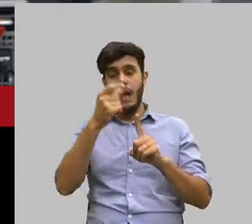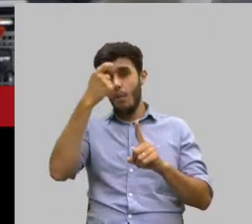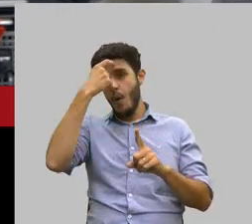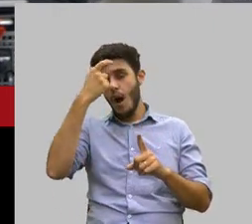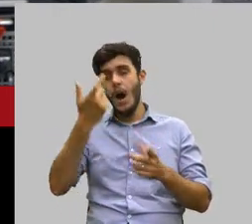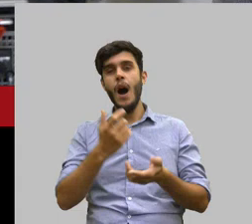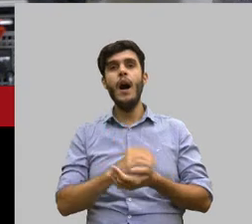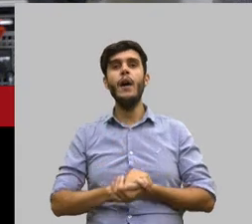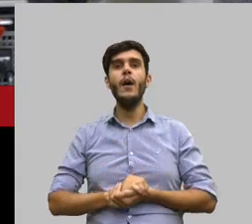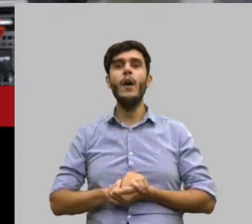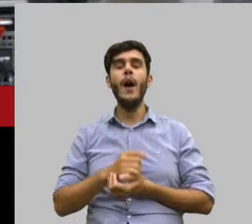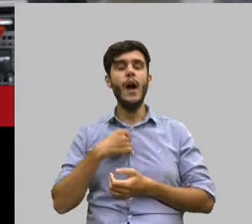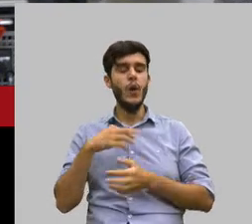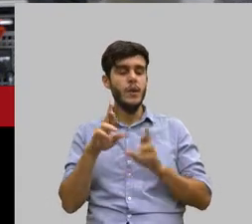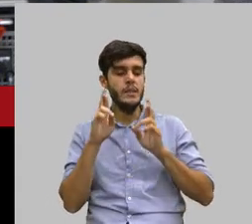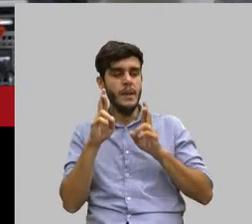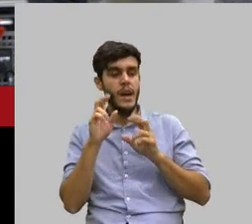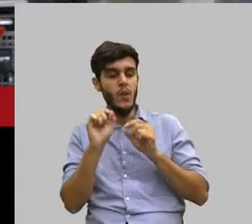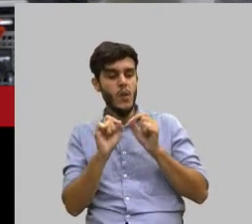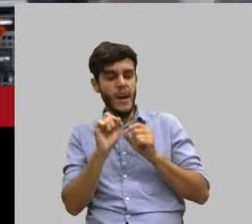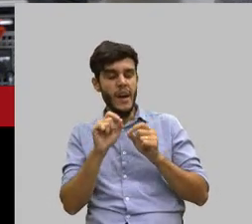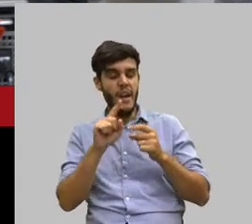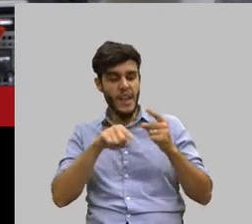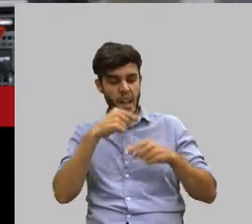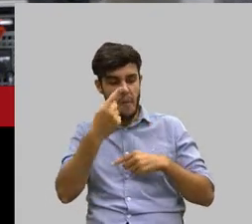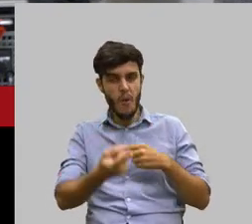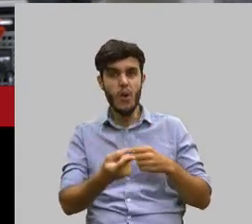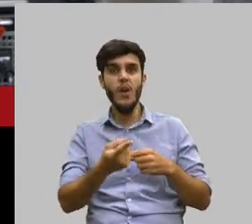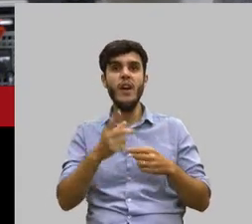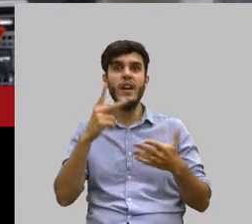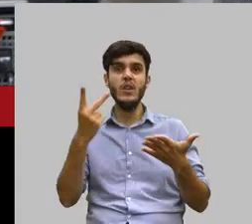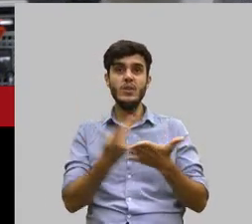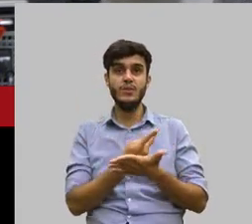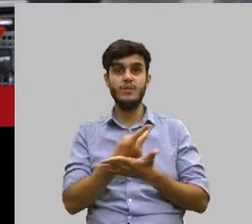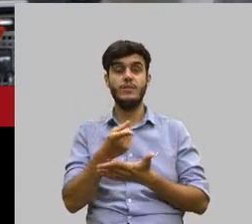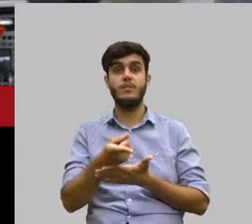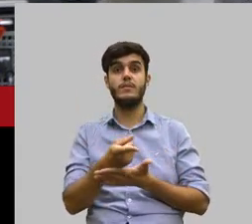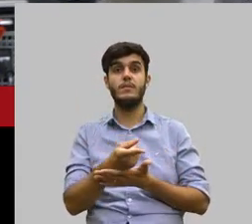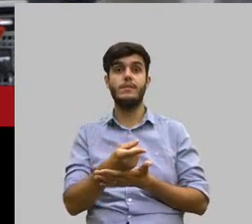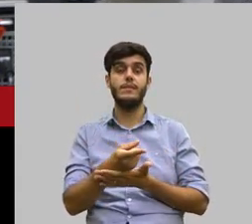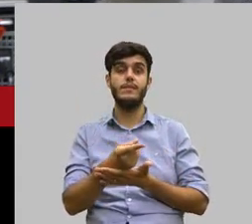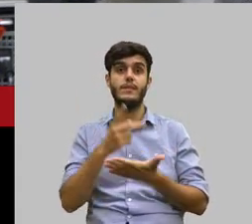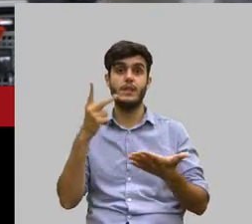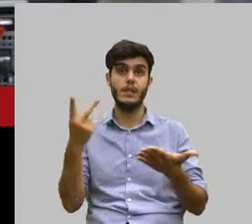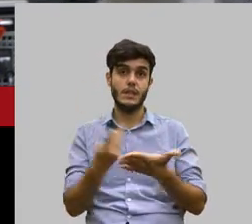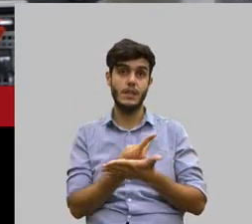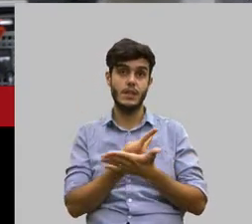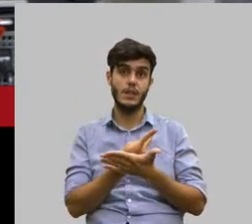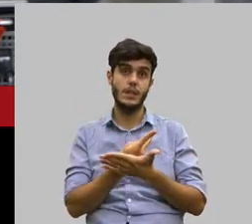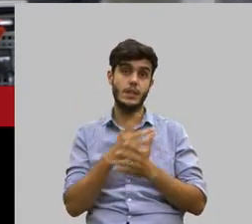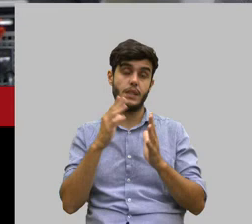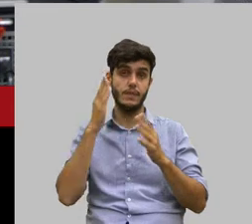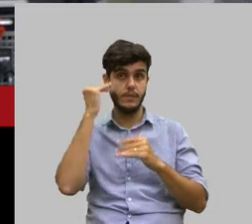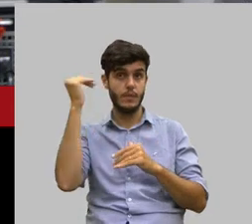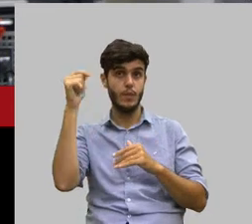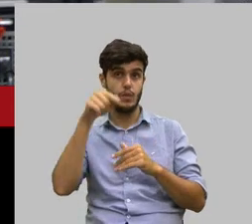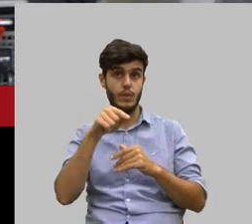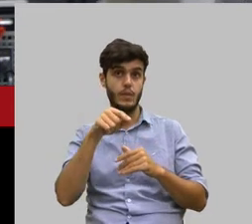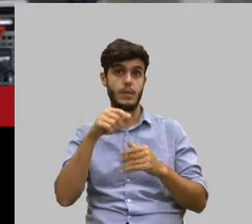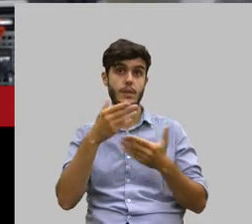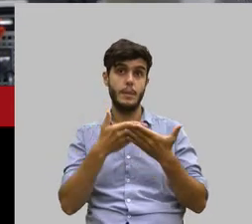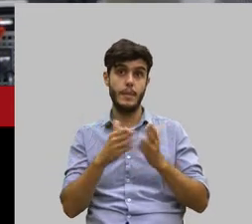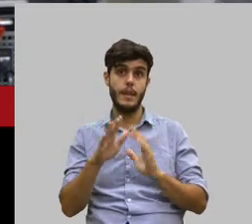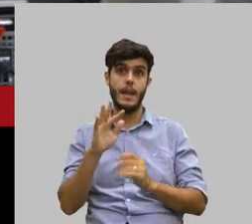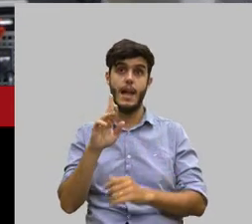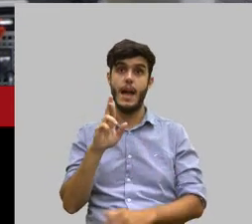esperava que depois da grande repercussão e do Fato né e da sua grande repercussão que foi perdermos a